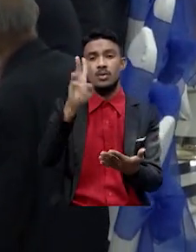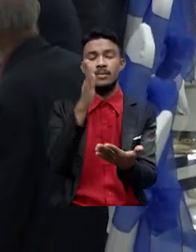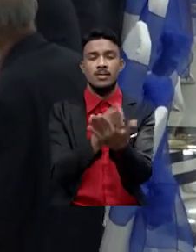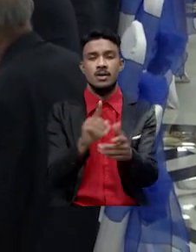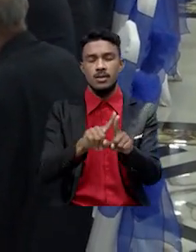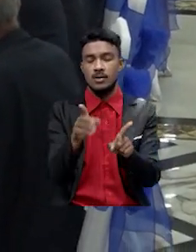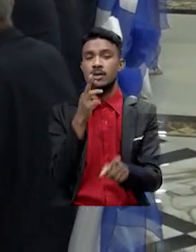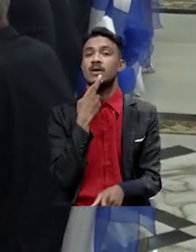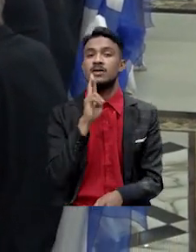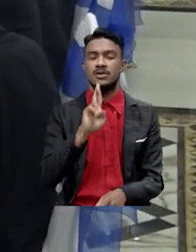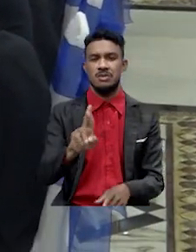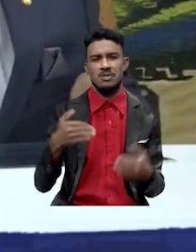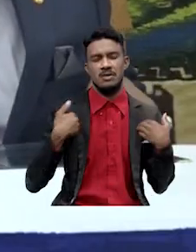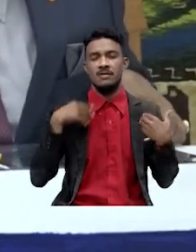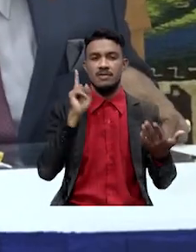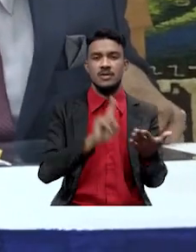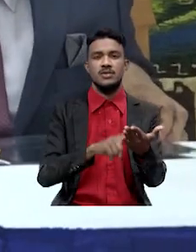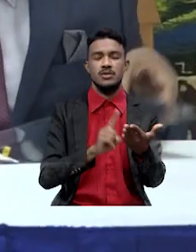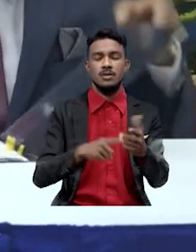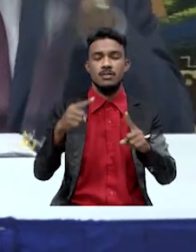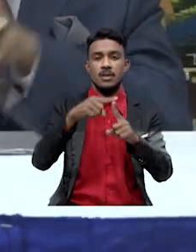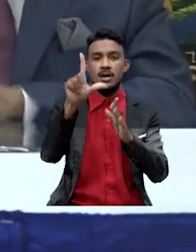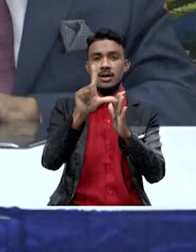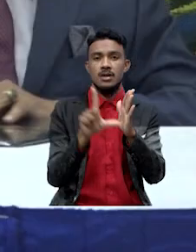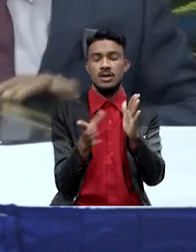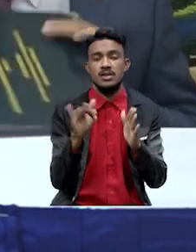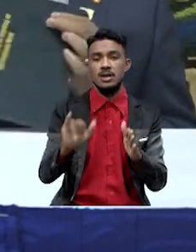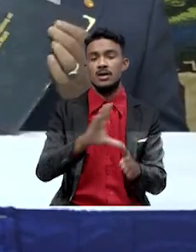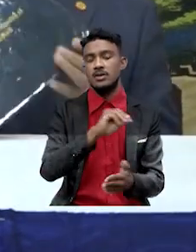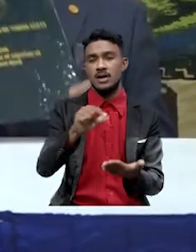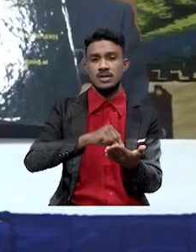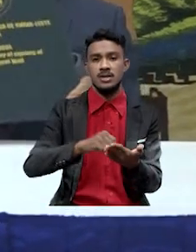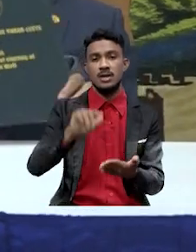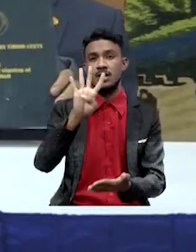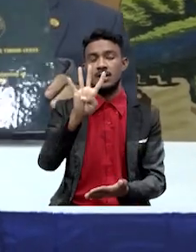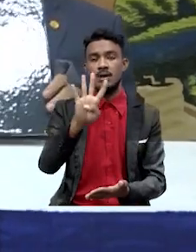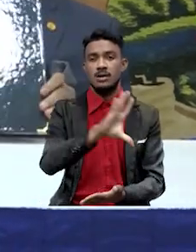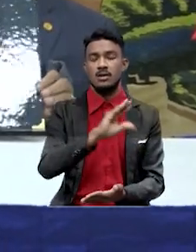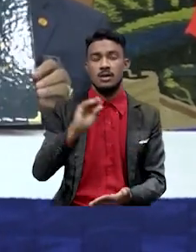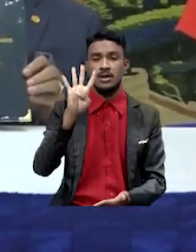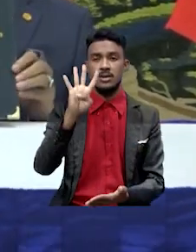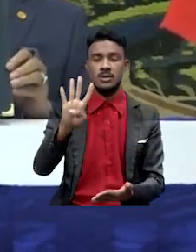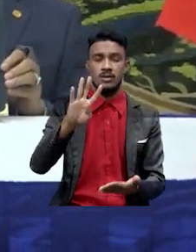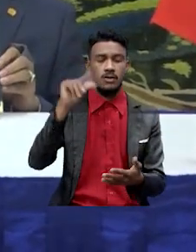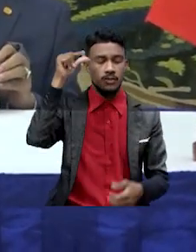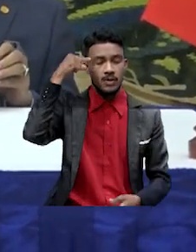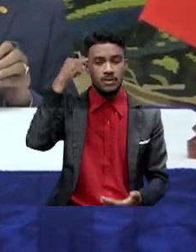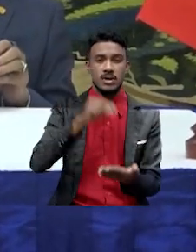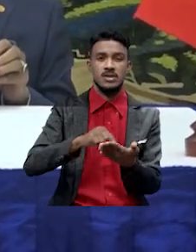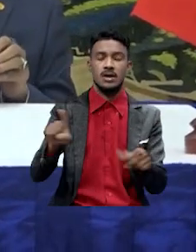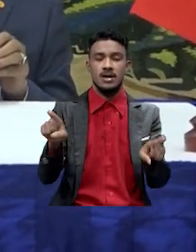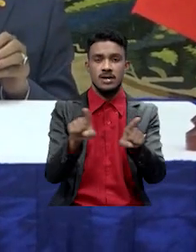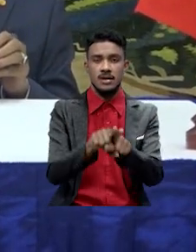razão tambah se iha fase diskusão balai sira nune asina deit akordu kooperasão hat. Akordu hat nebe governante ruane asina